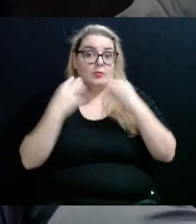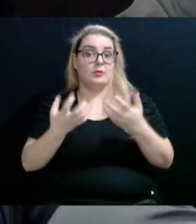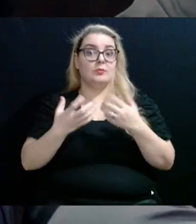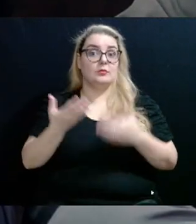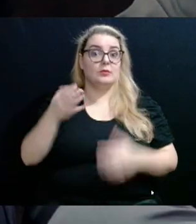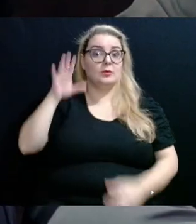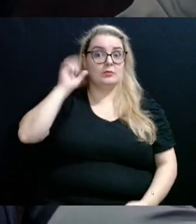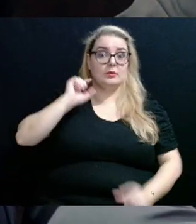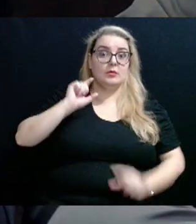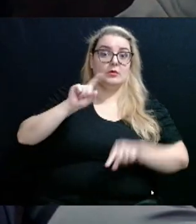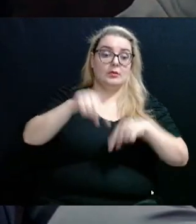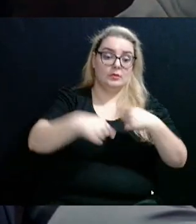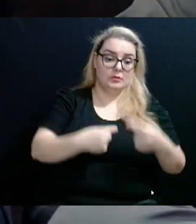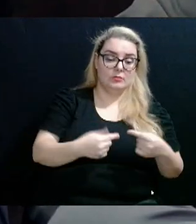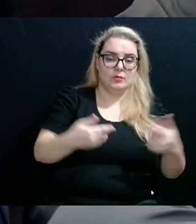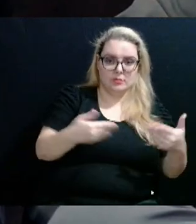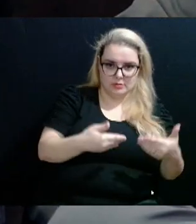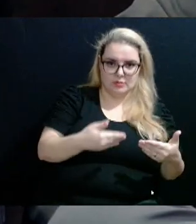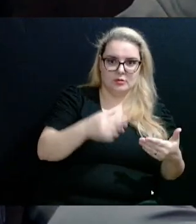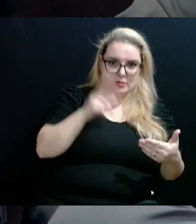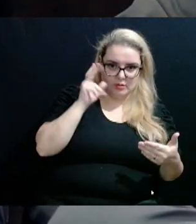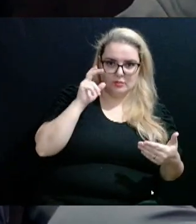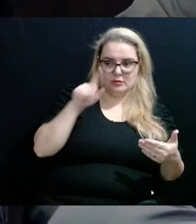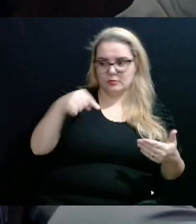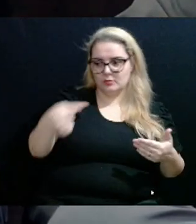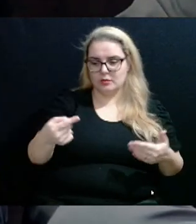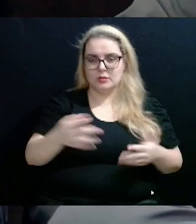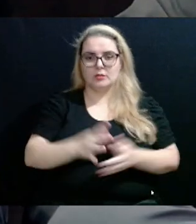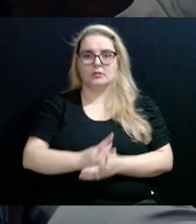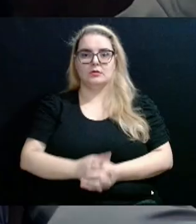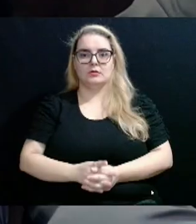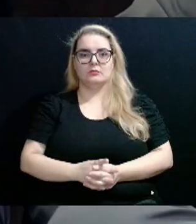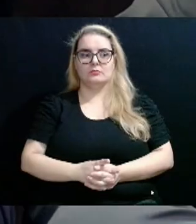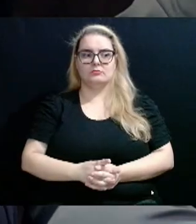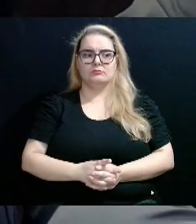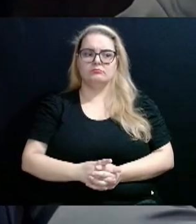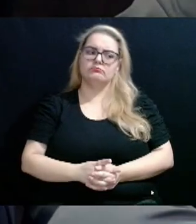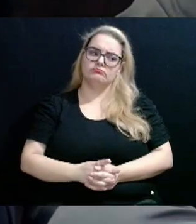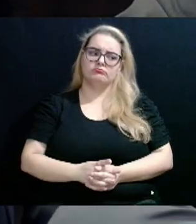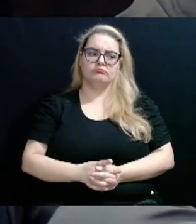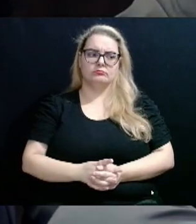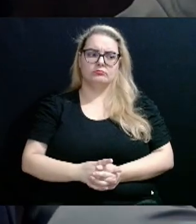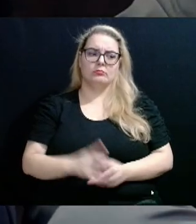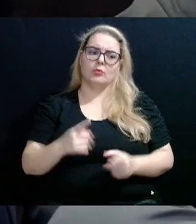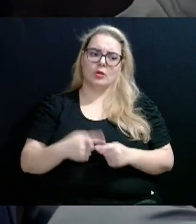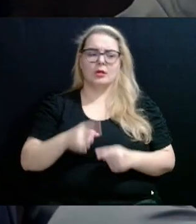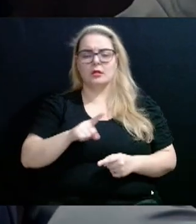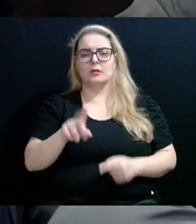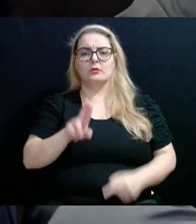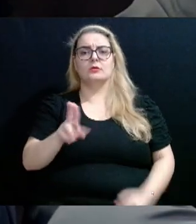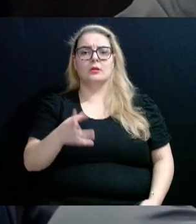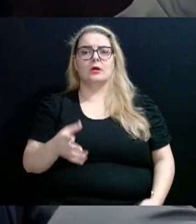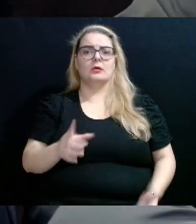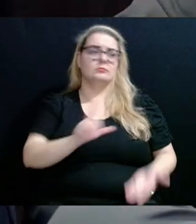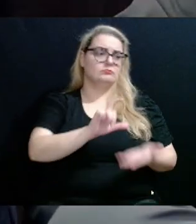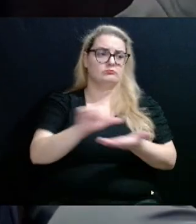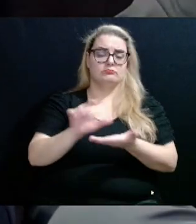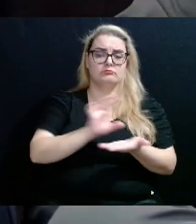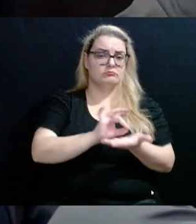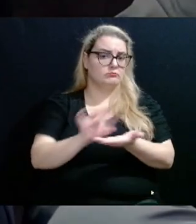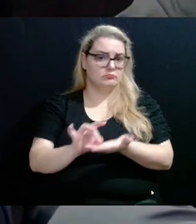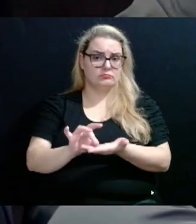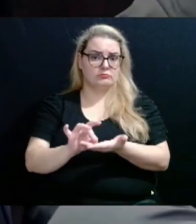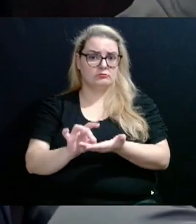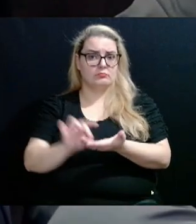agora, para esse mundo de figurinhas. A gente poderia conectar uma pessoa A com uma pessoa B